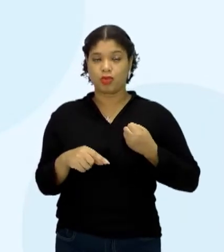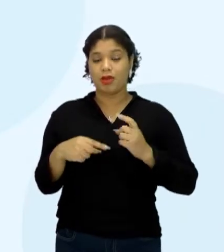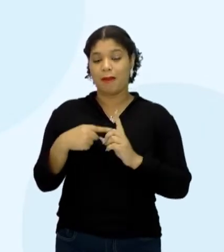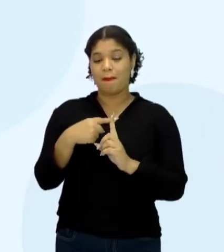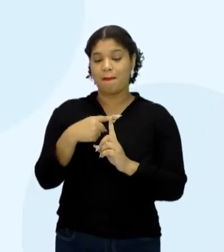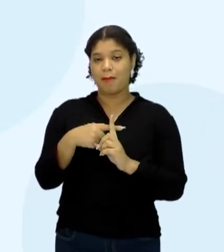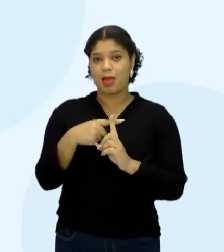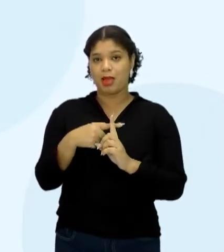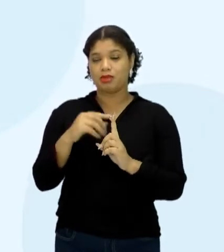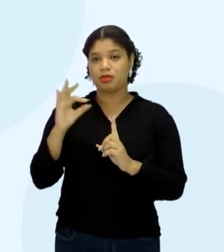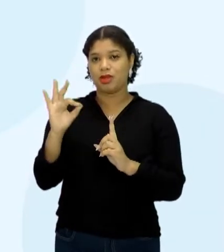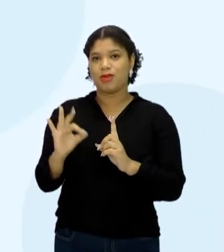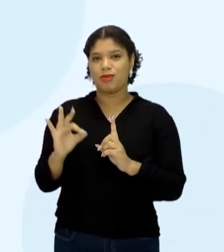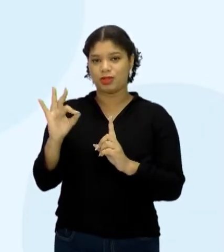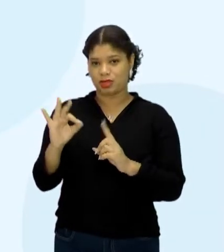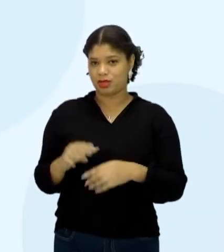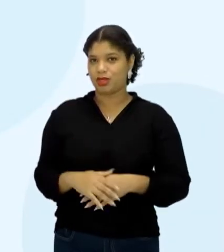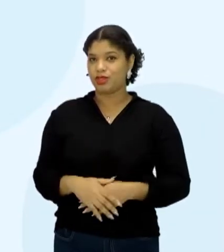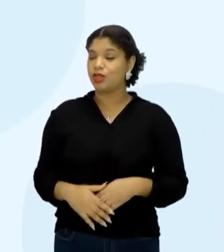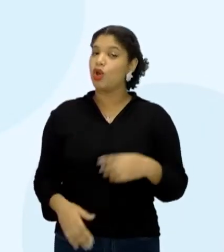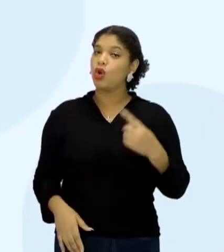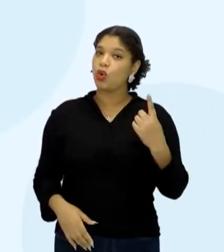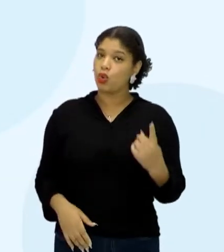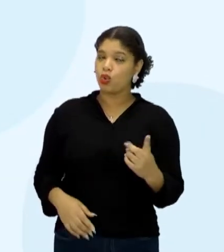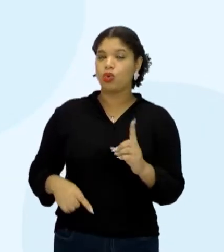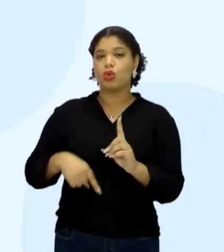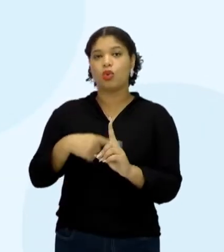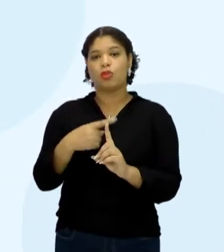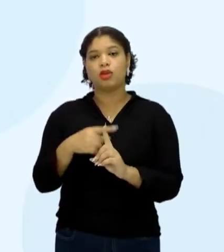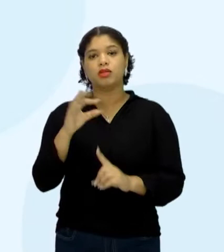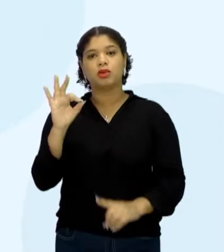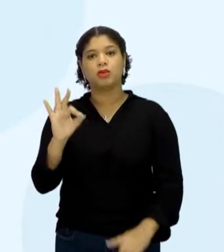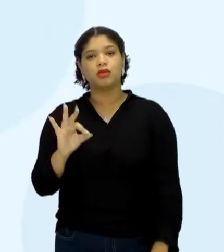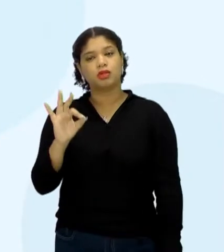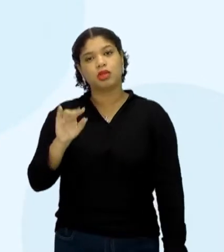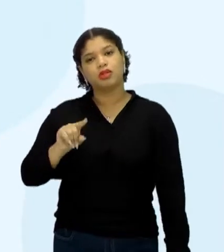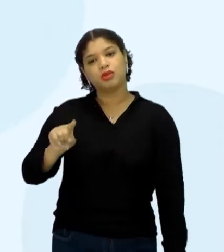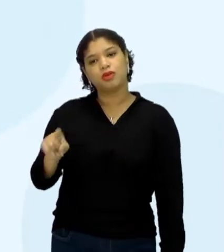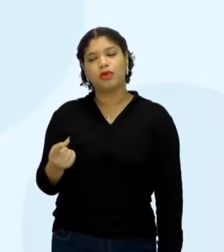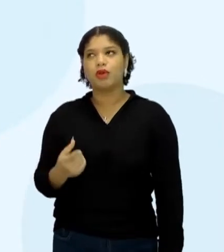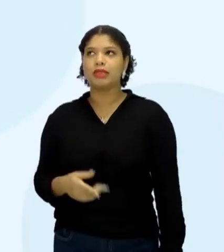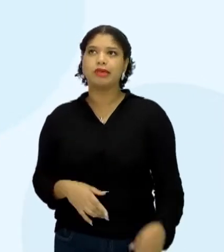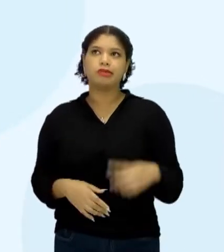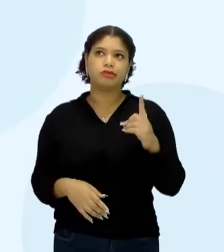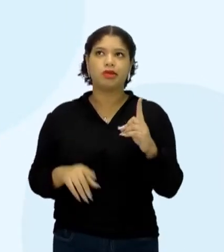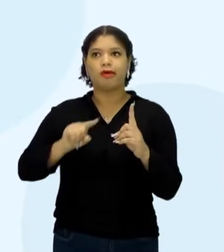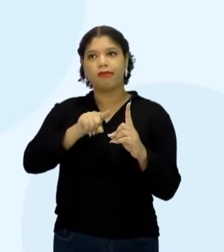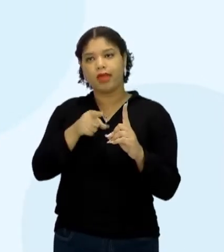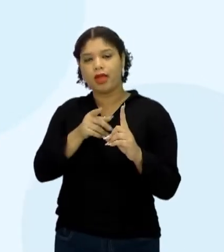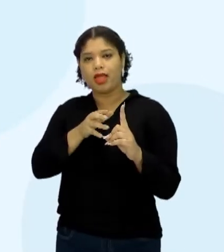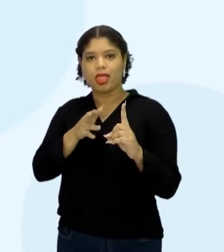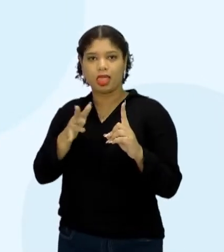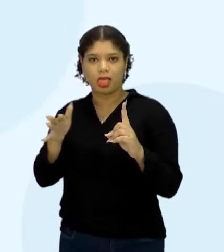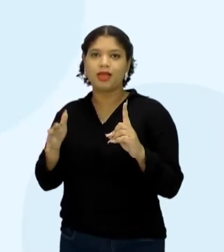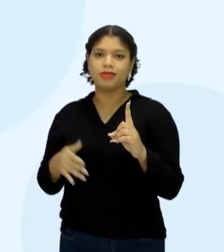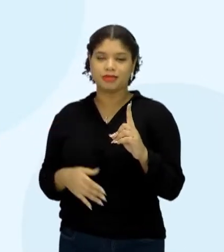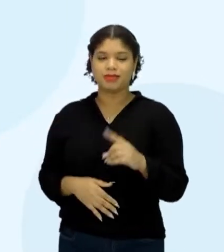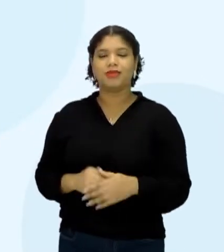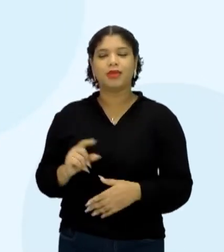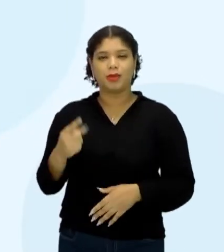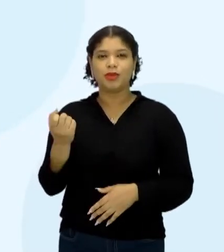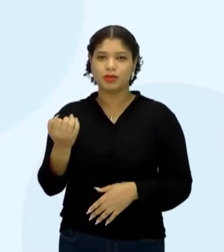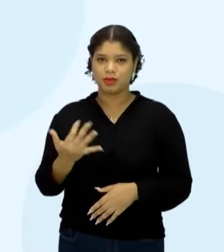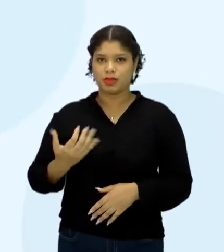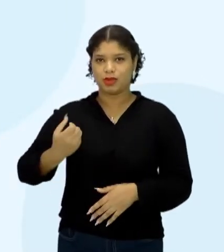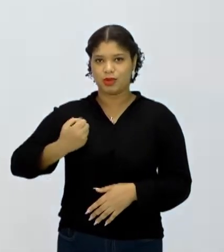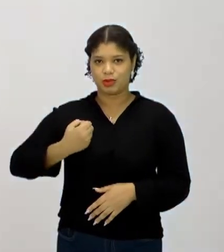Ou seja, a gente vai fazer 1 mais essa porcentagem em decimal. Então vai ser 1, alguma coisa. Já vou explicar num exemplo